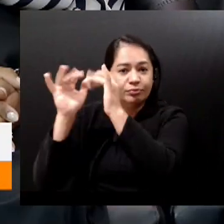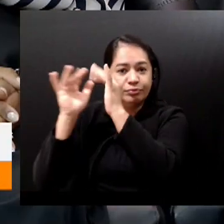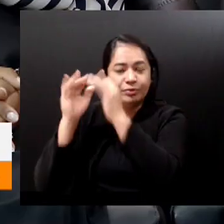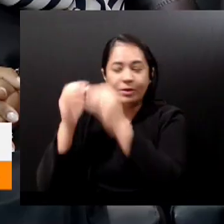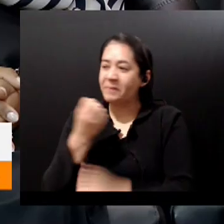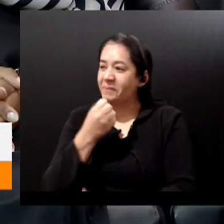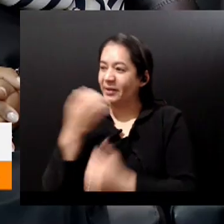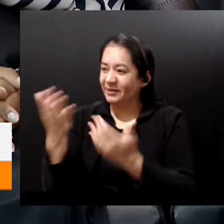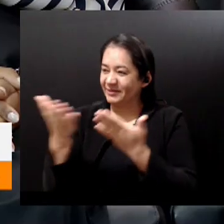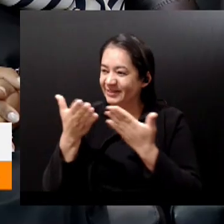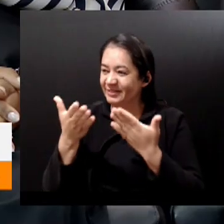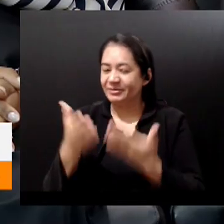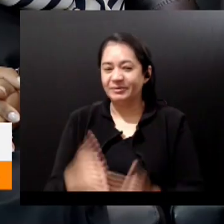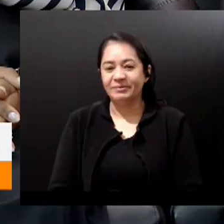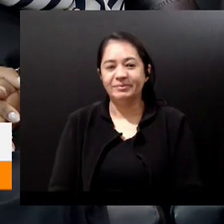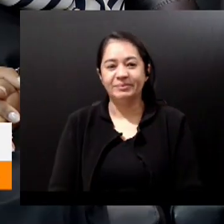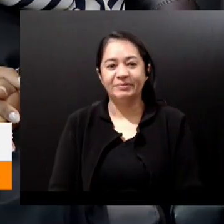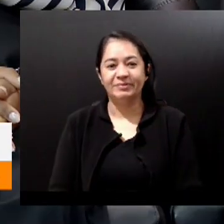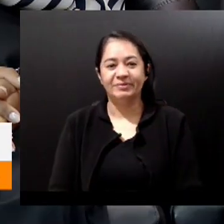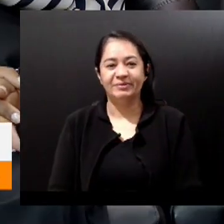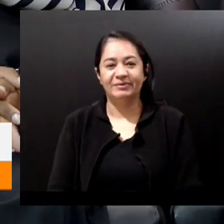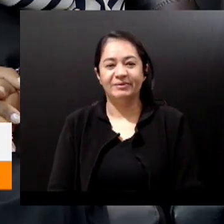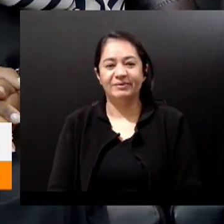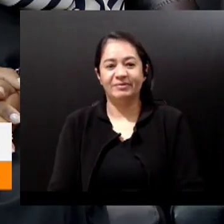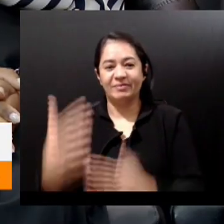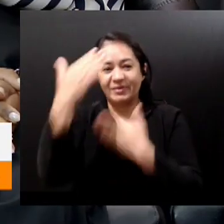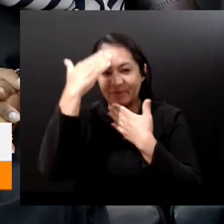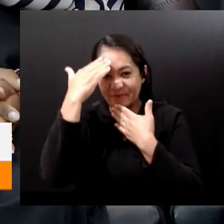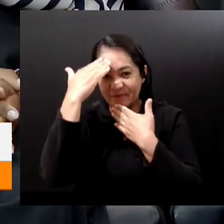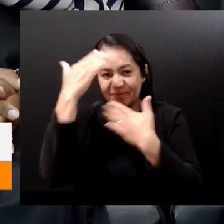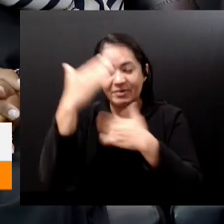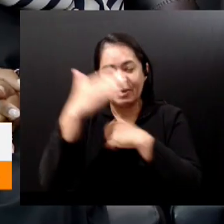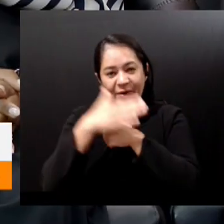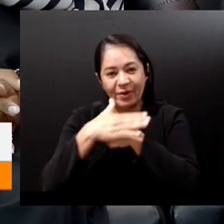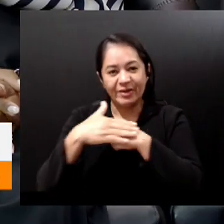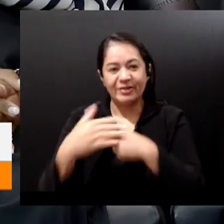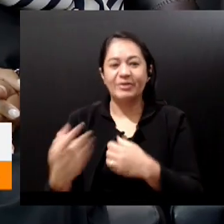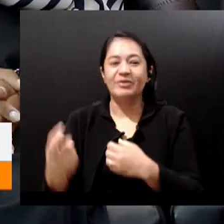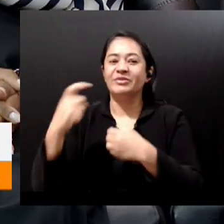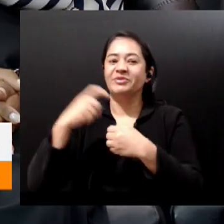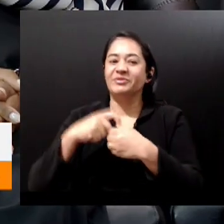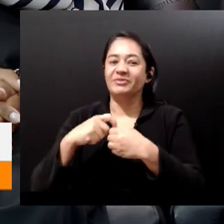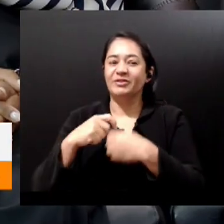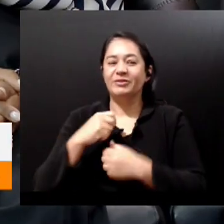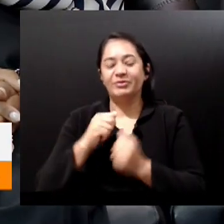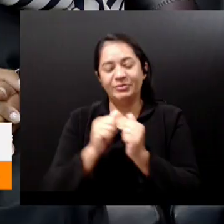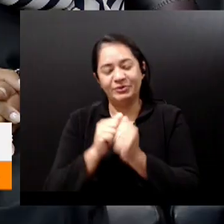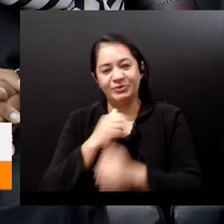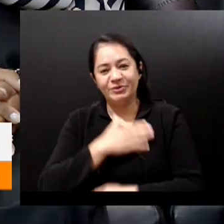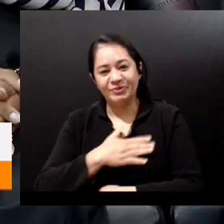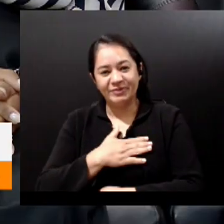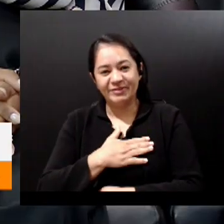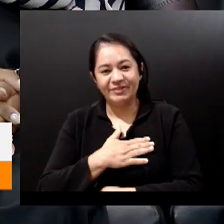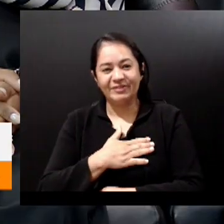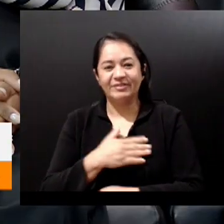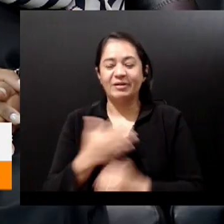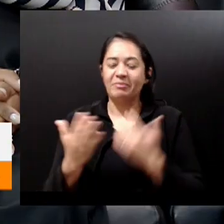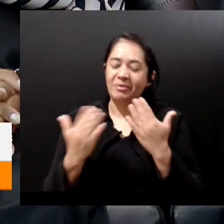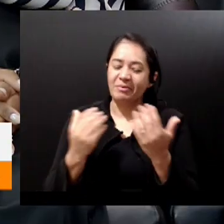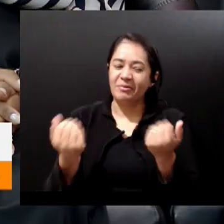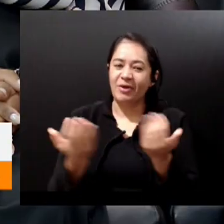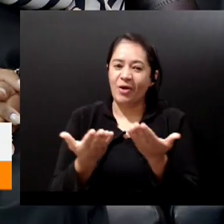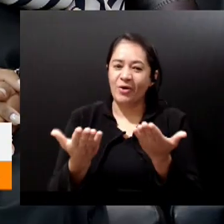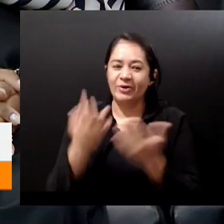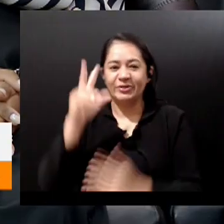dia. Muito obrigado pelo carinho, estou de volta aqui, é Que um prazer estar com bom! vocês. Vamos bater um papo gostoso nessa segunda-feira sobre música